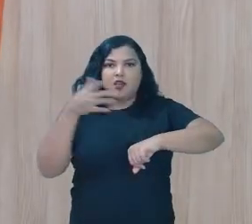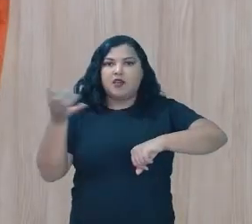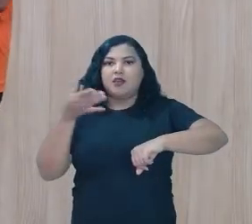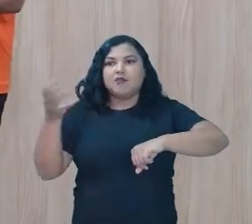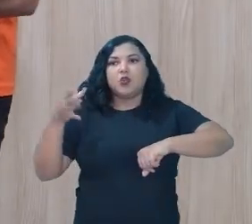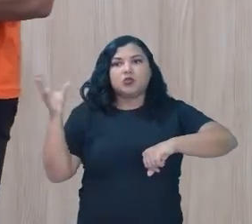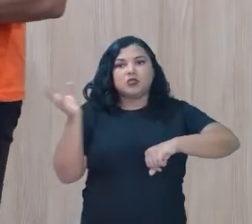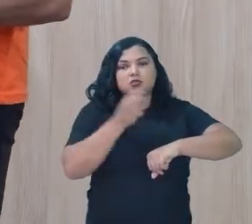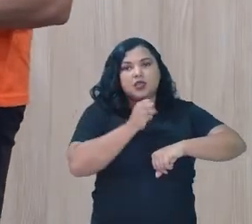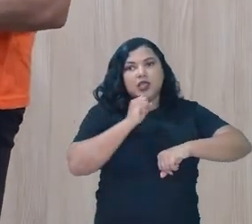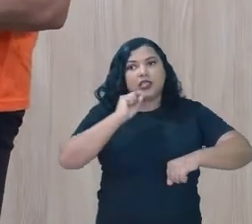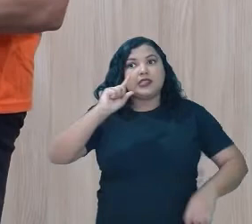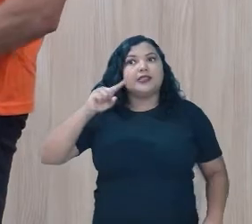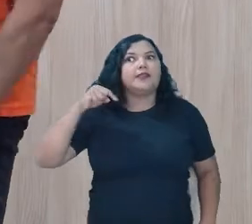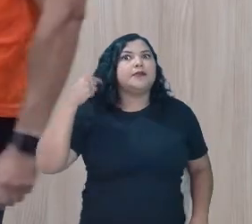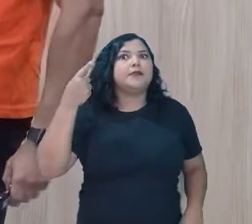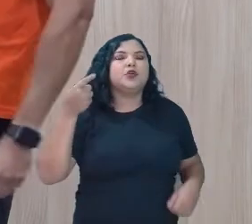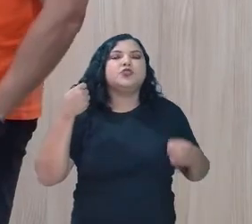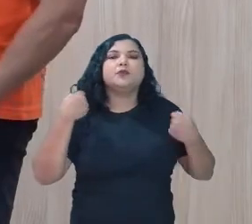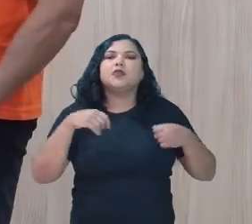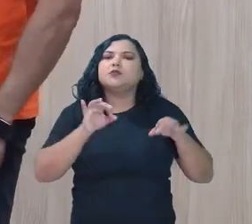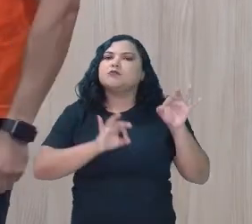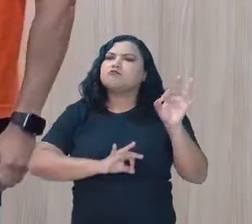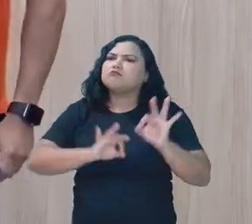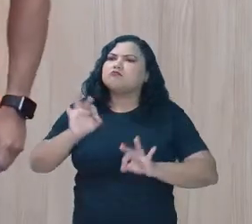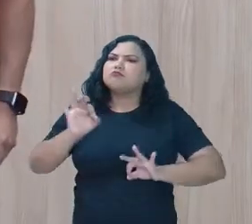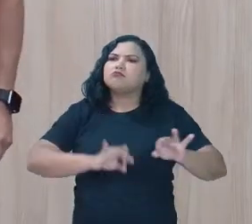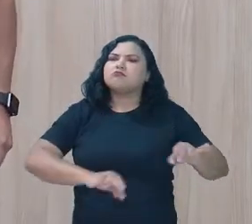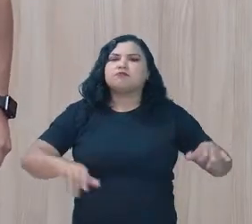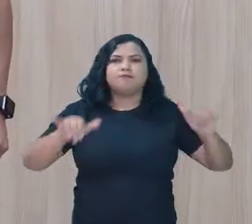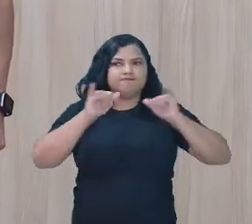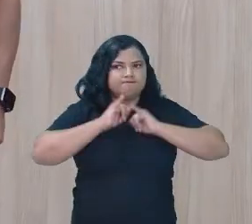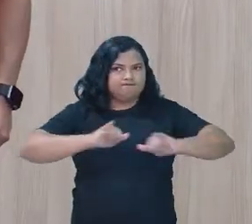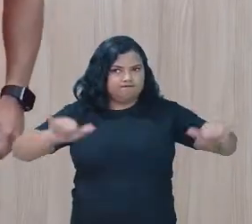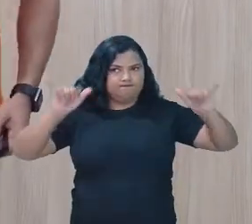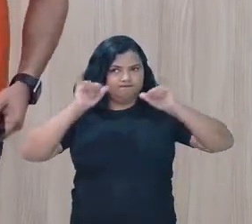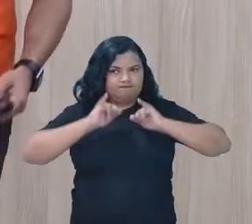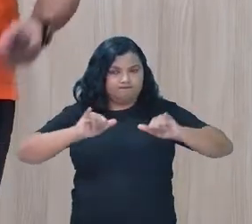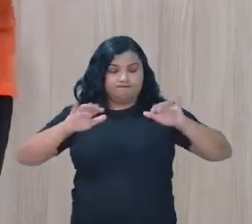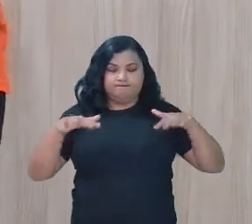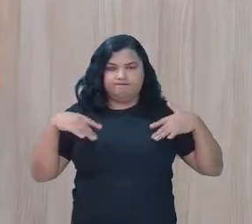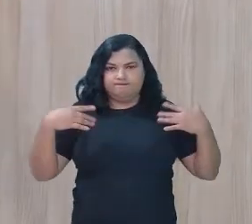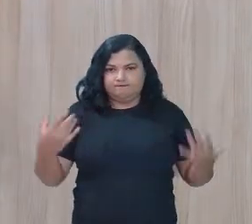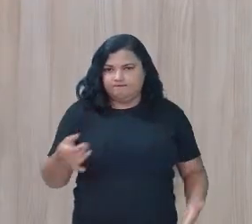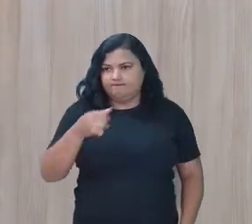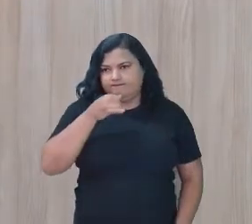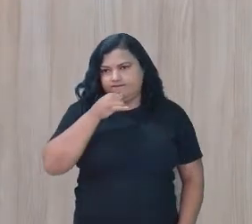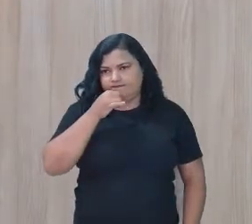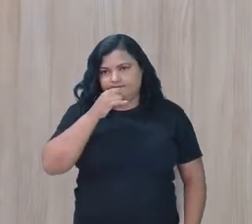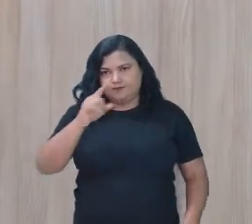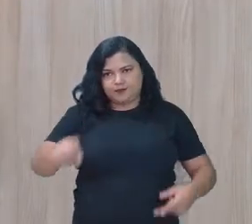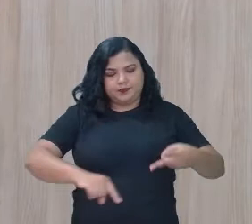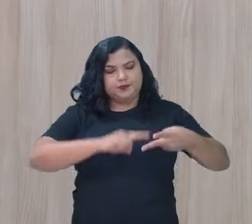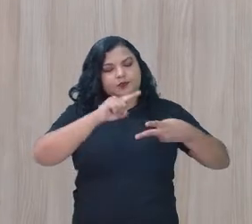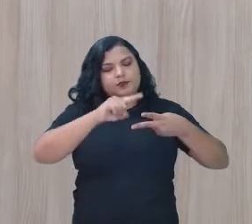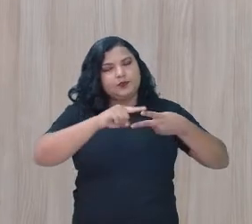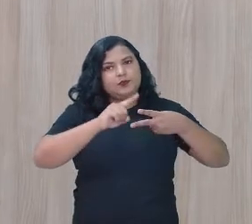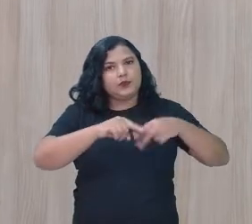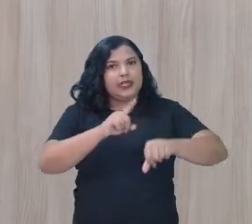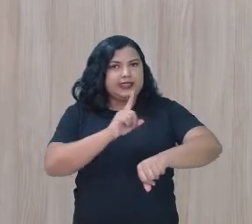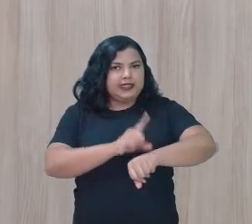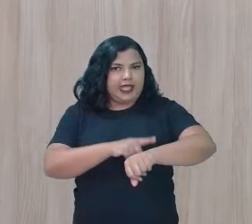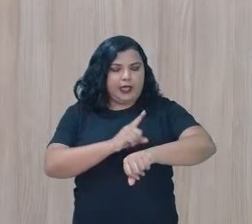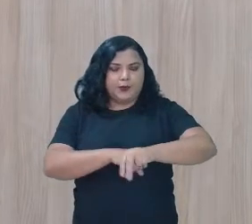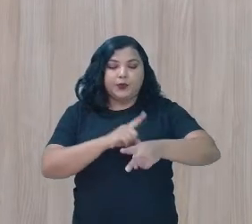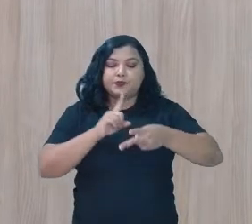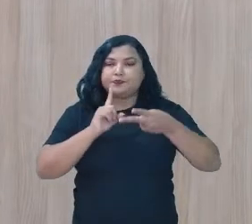certo? Depois a gente precisa organizar aí as informações. Então, você coloca aí as duas grandezas e coloca as